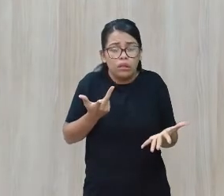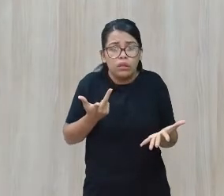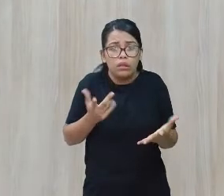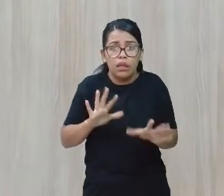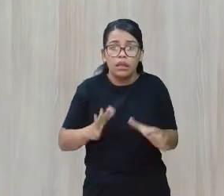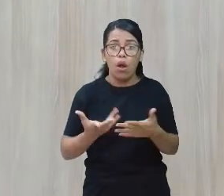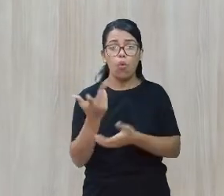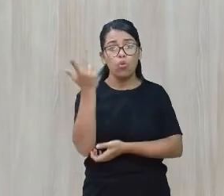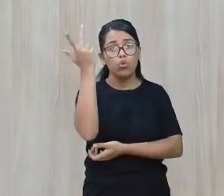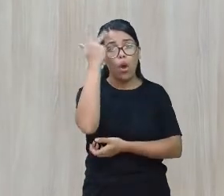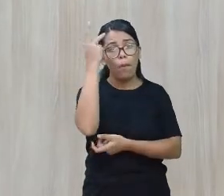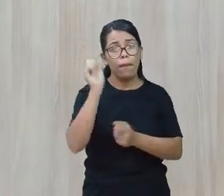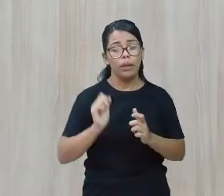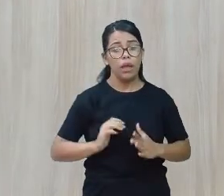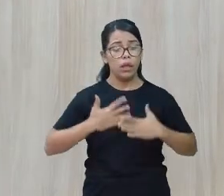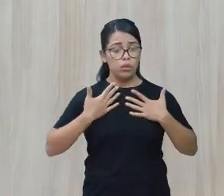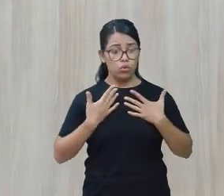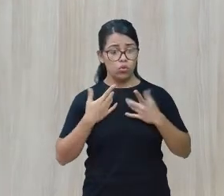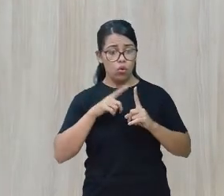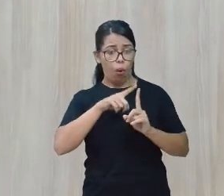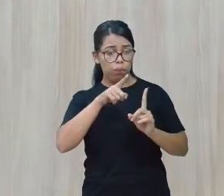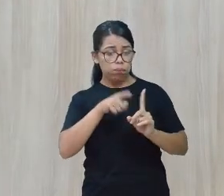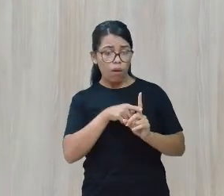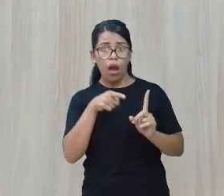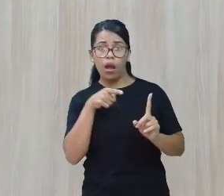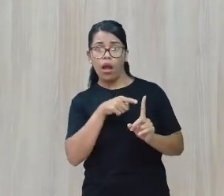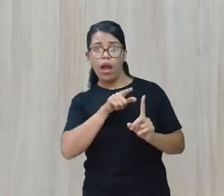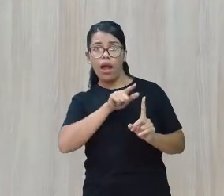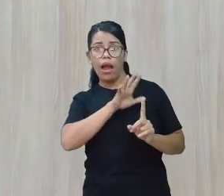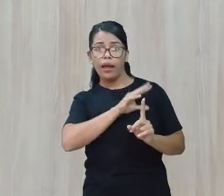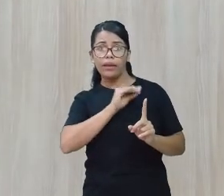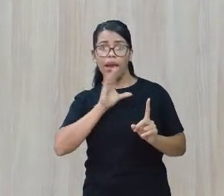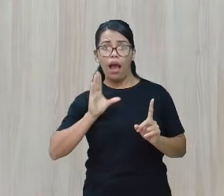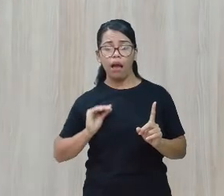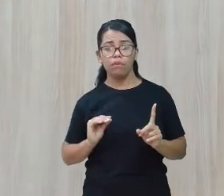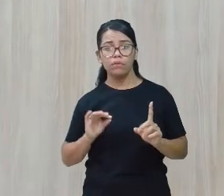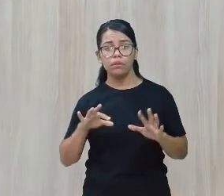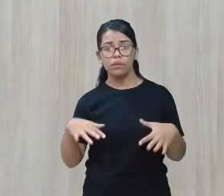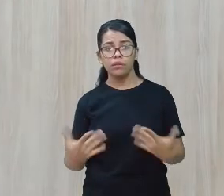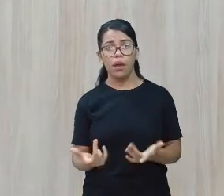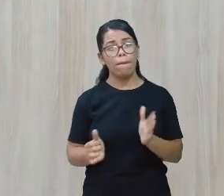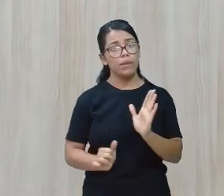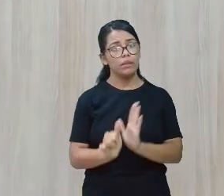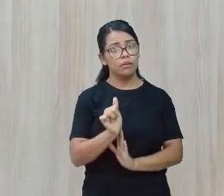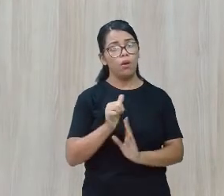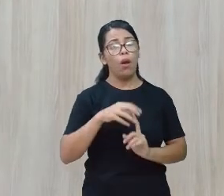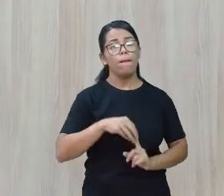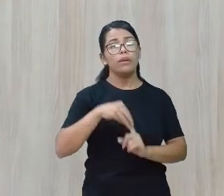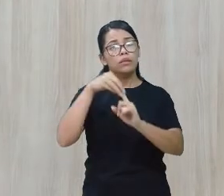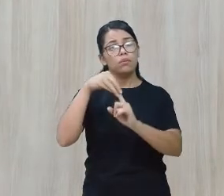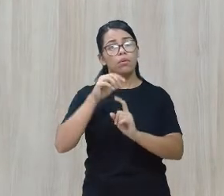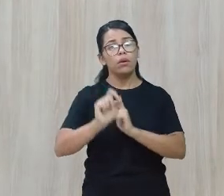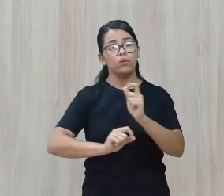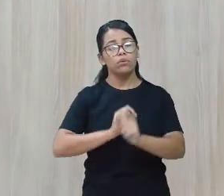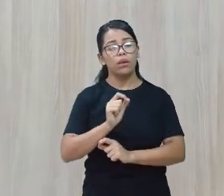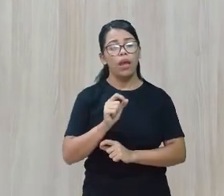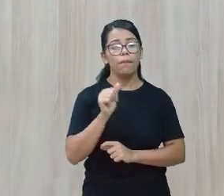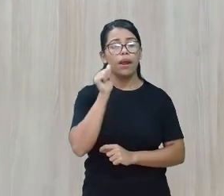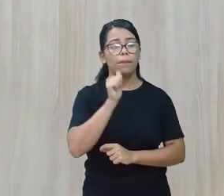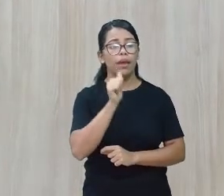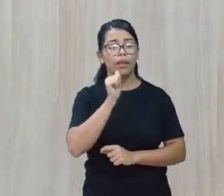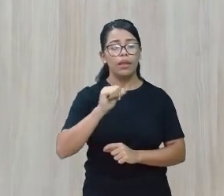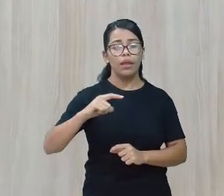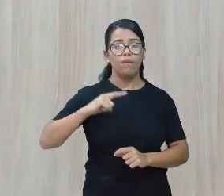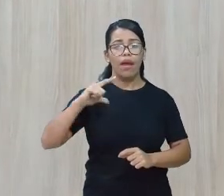um susto enorme, principalmente para a menina, que além das transformações da adolescência no corpo,